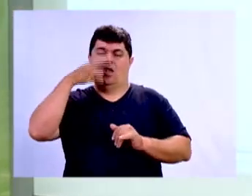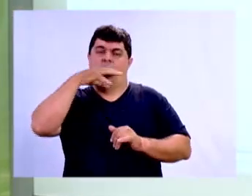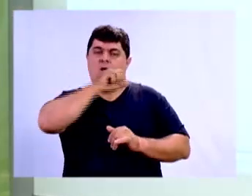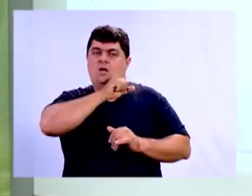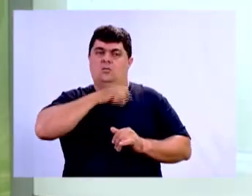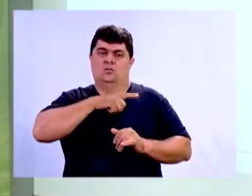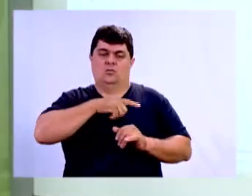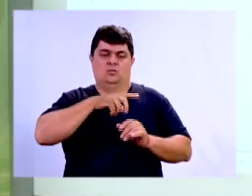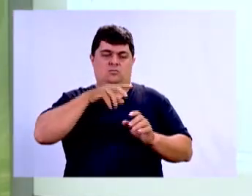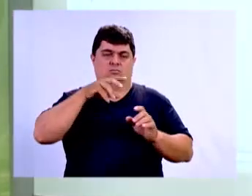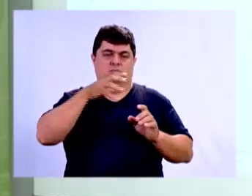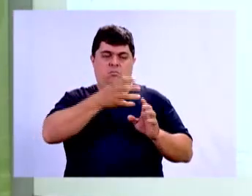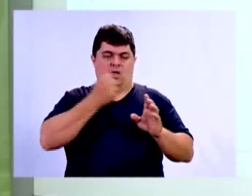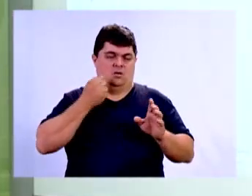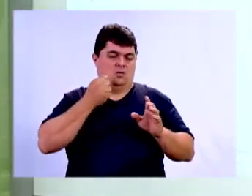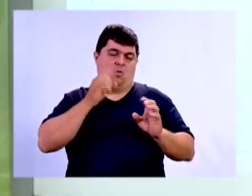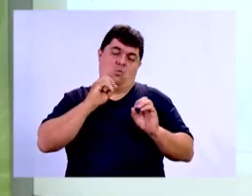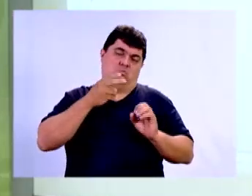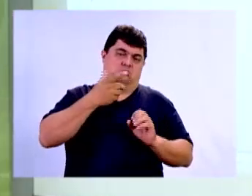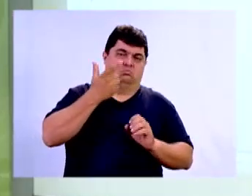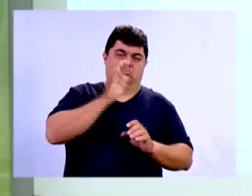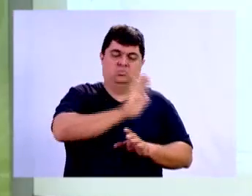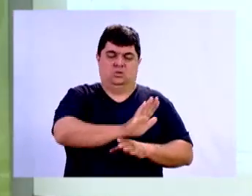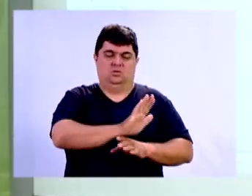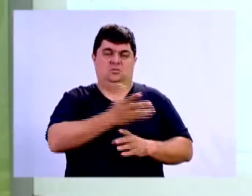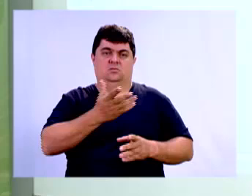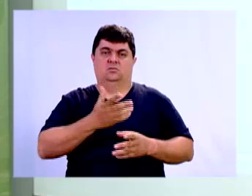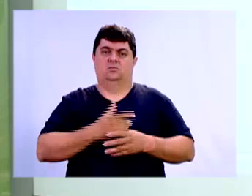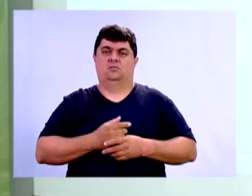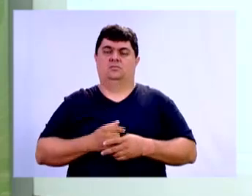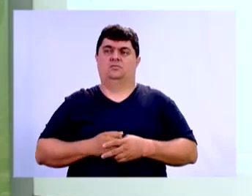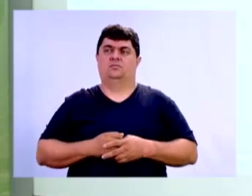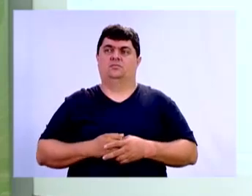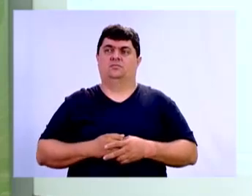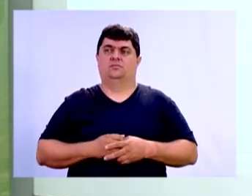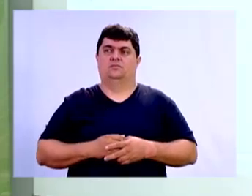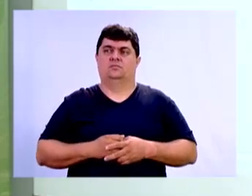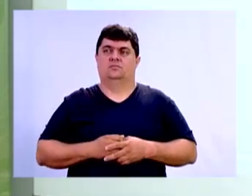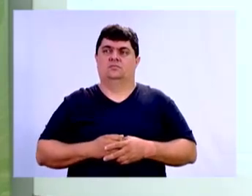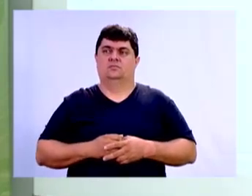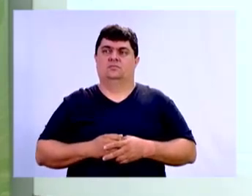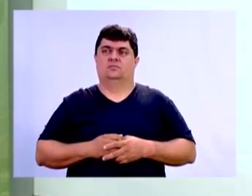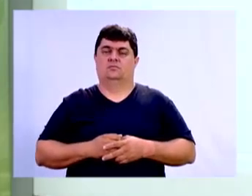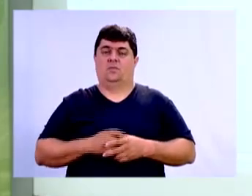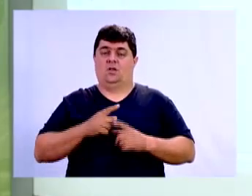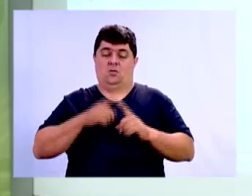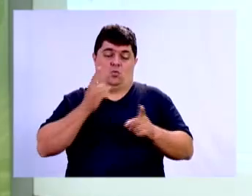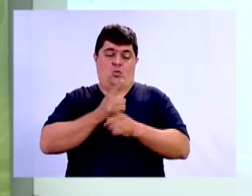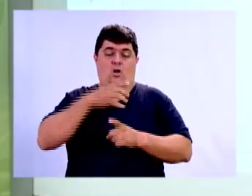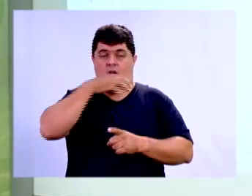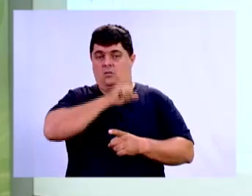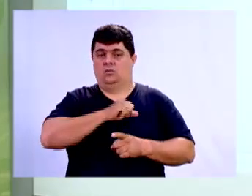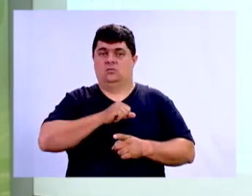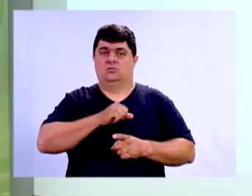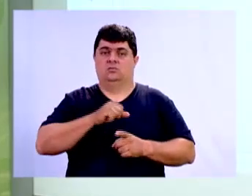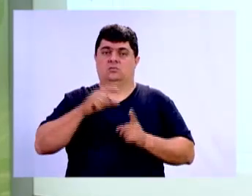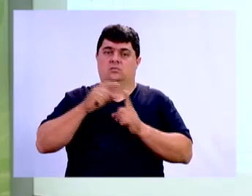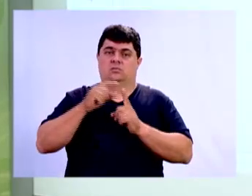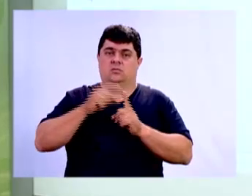rápida, você pode indexar ou não essas informações para você achar uma determinada informação de uma maneira mais rápida. Gente, a